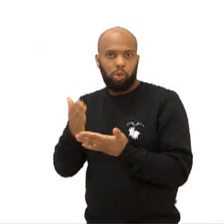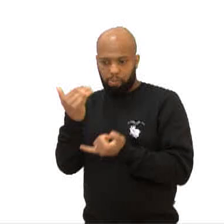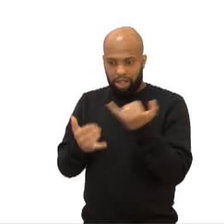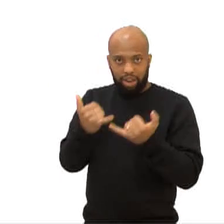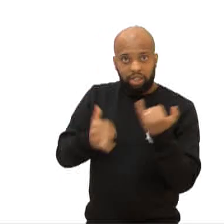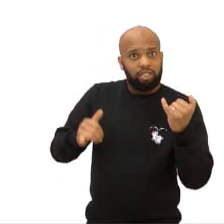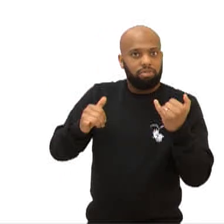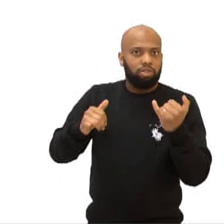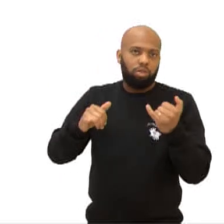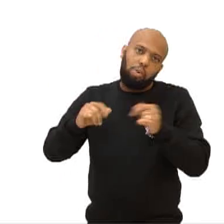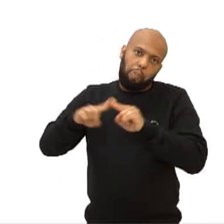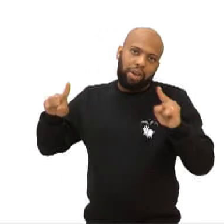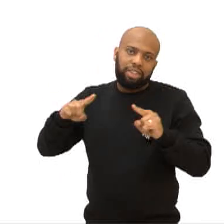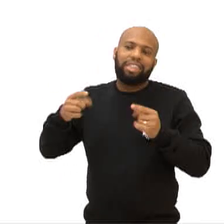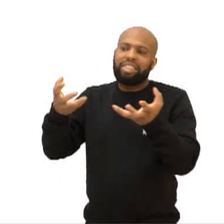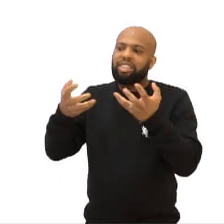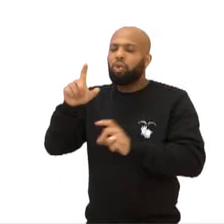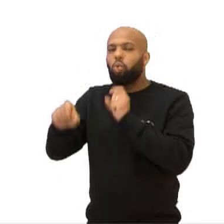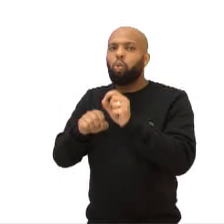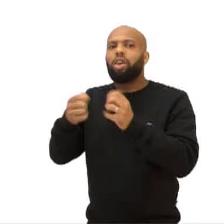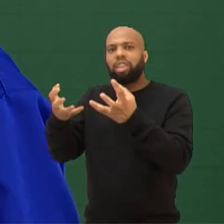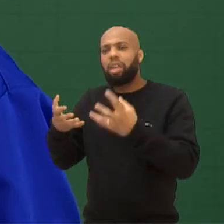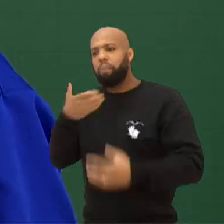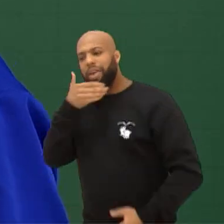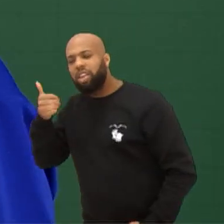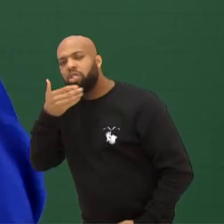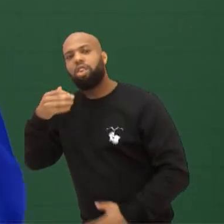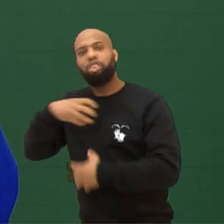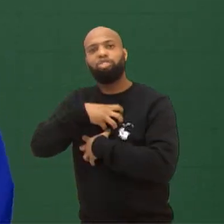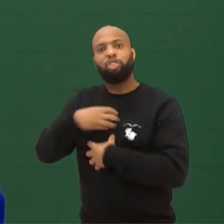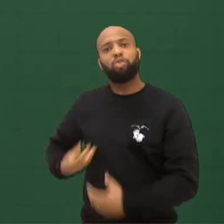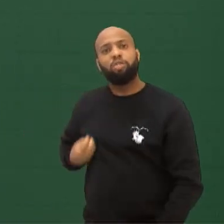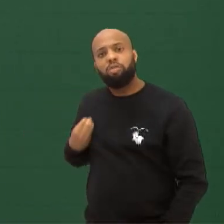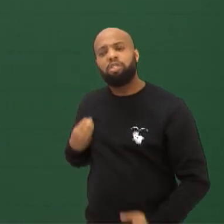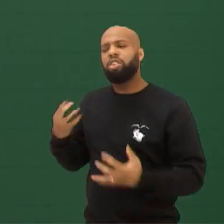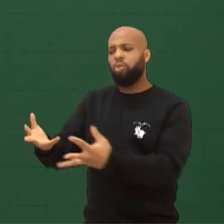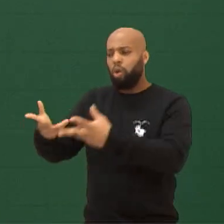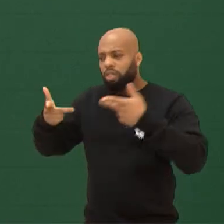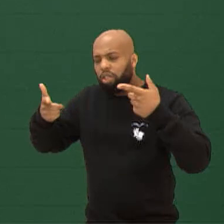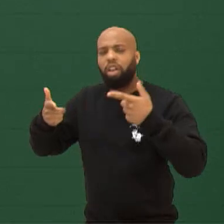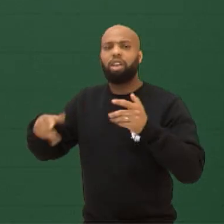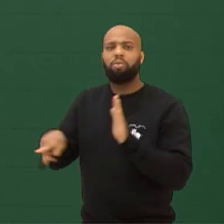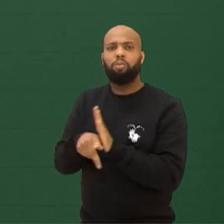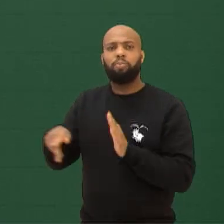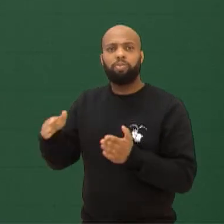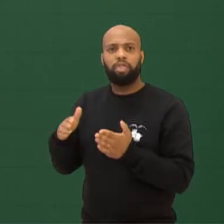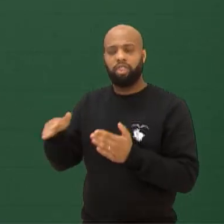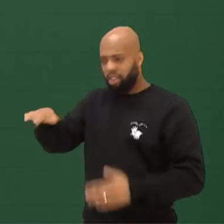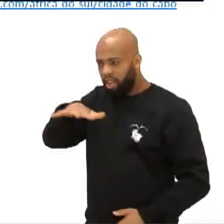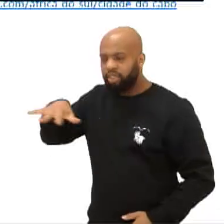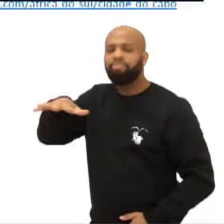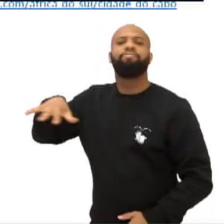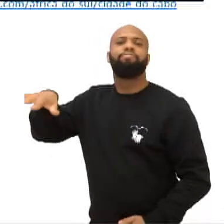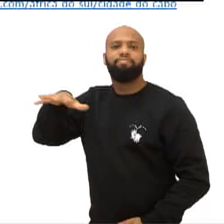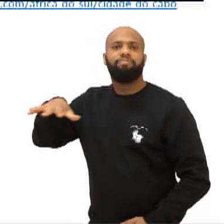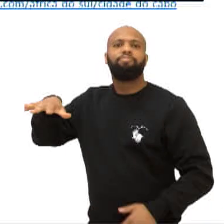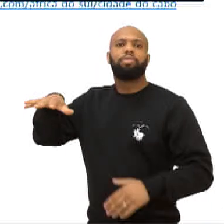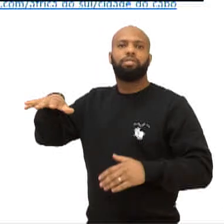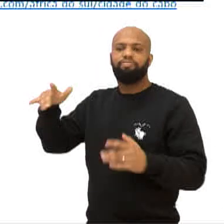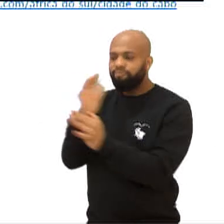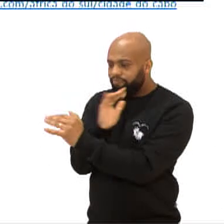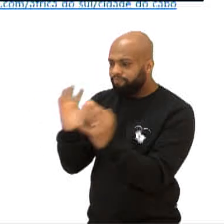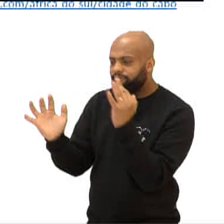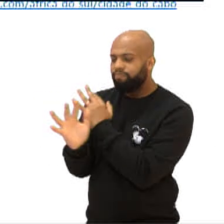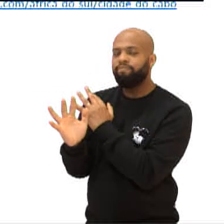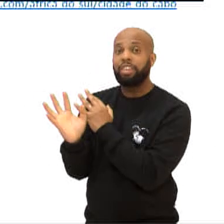sempre buscando correr atrás para que haja uma melhoria na qualidade de vida das pessoas nas áreas urbanas. Dentro desta